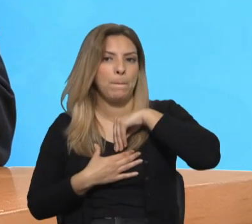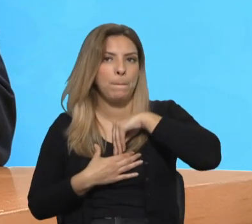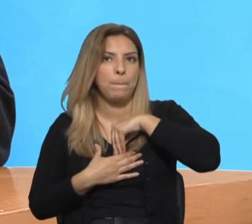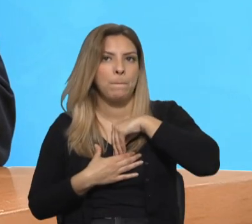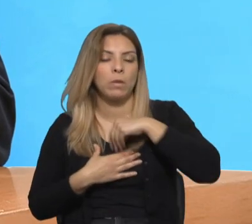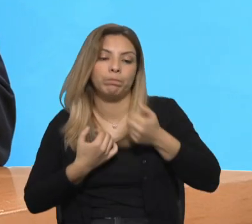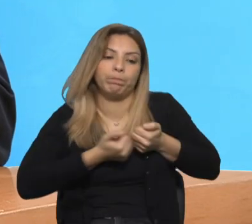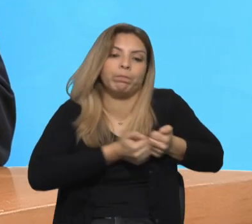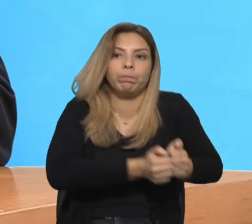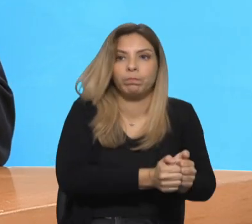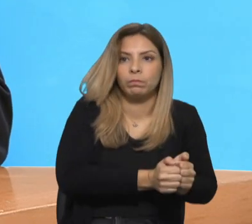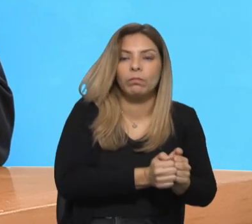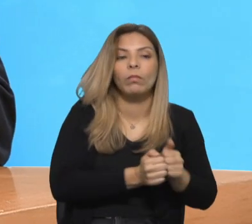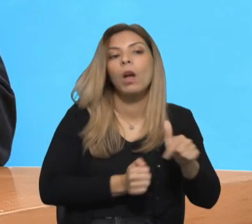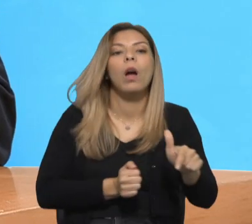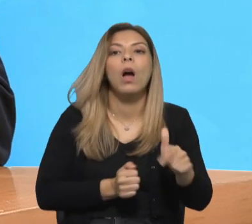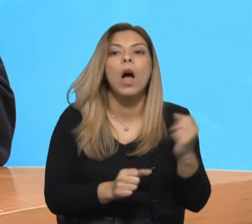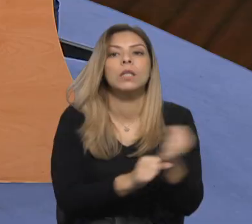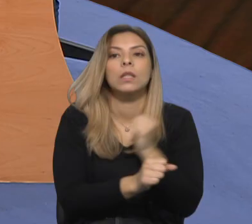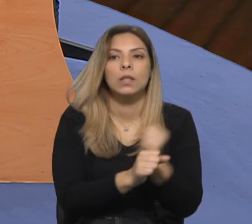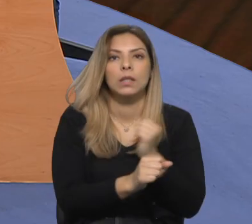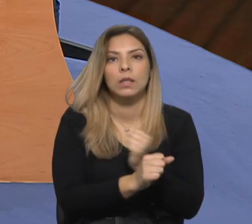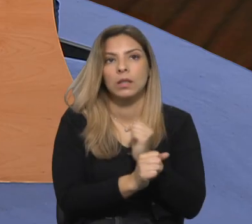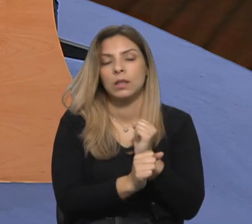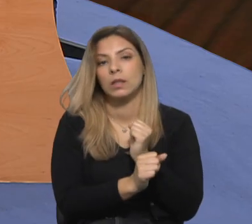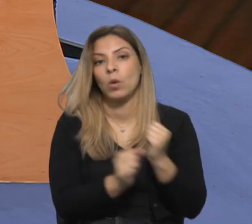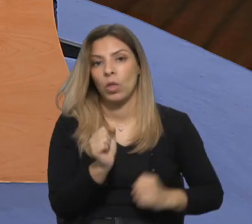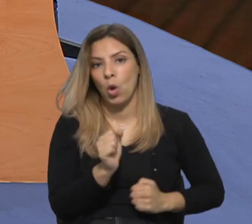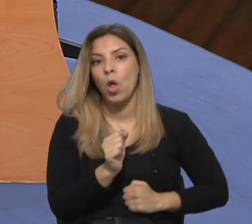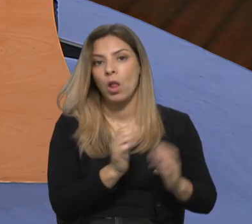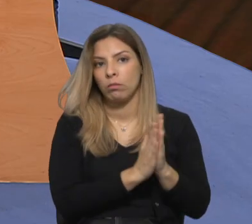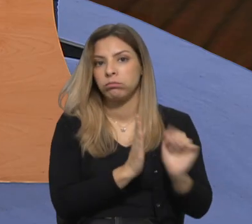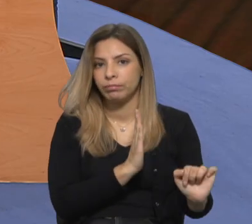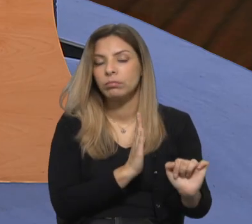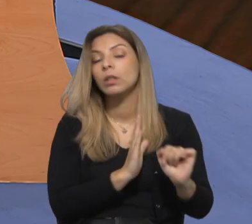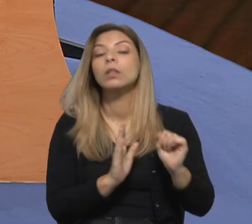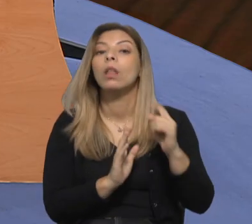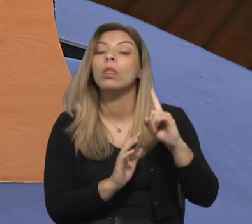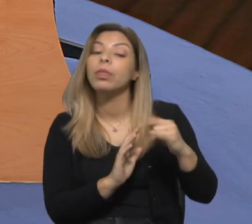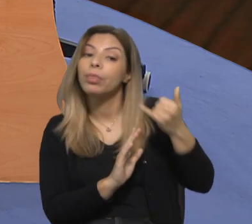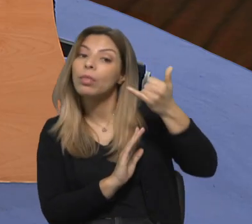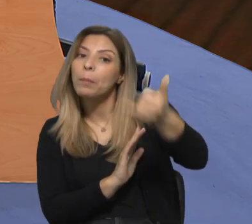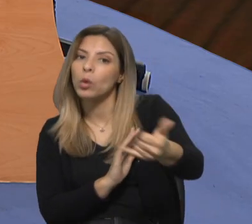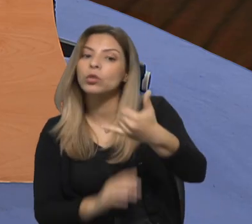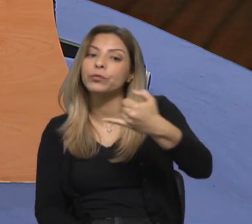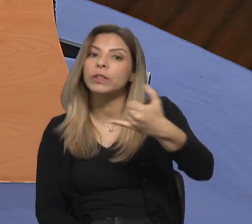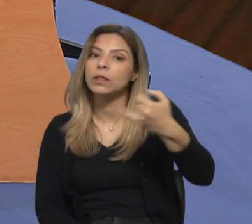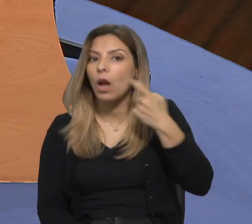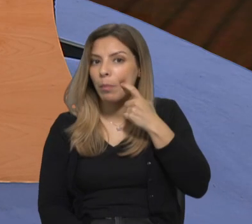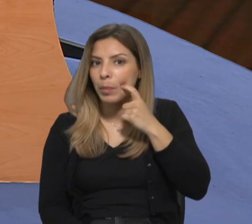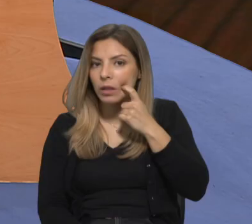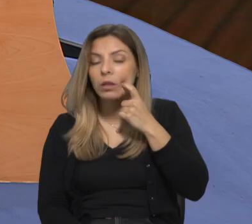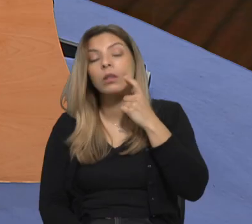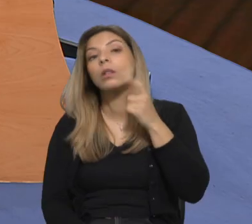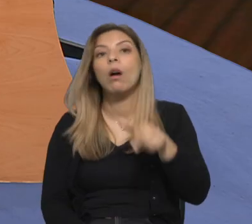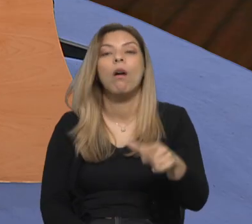recolhiam-se nos movimentos operários da Ação Católica. Isto quer dizer que logo a seguir ao 25 de Abril, por assim